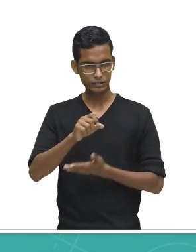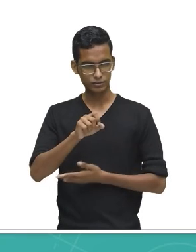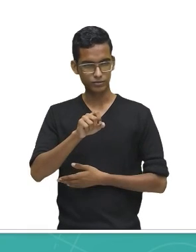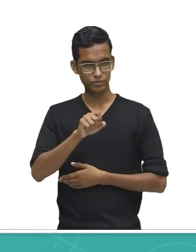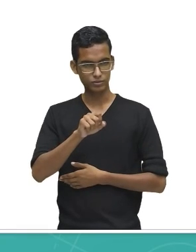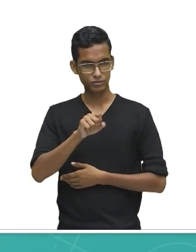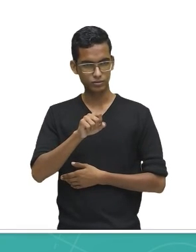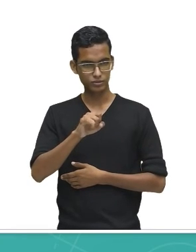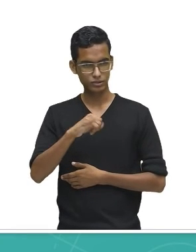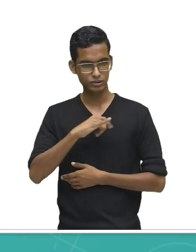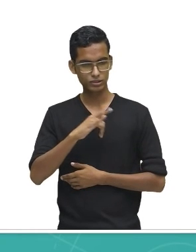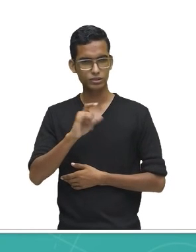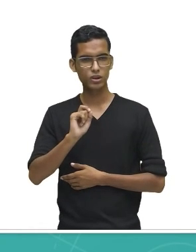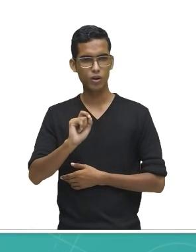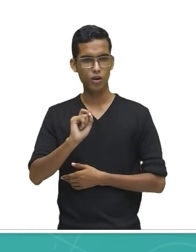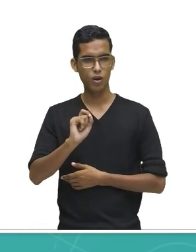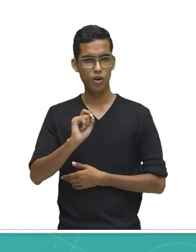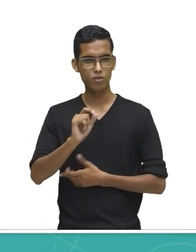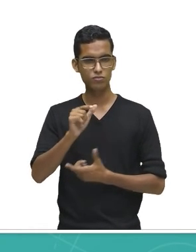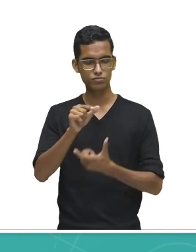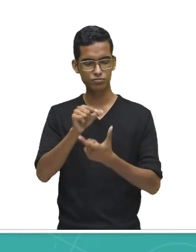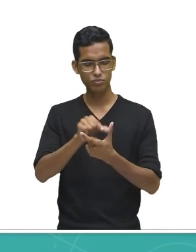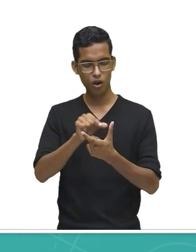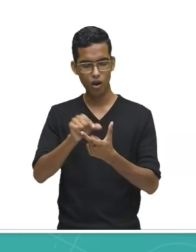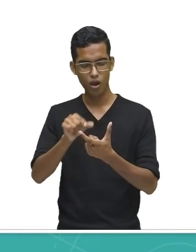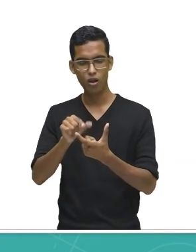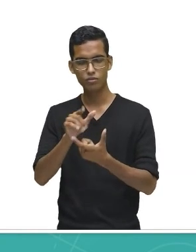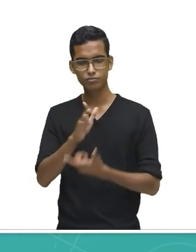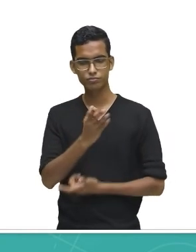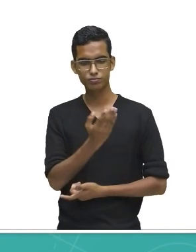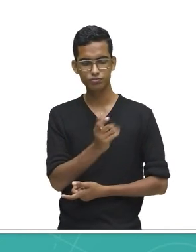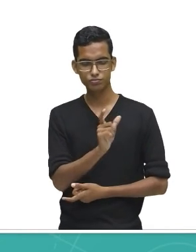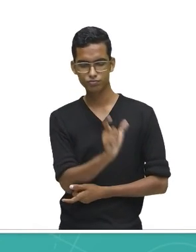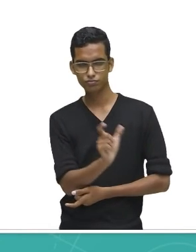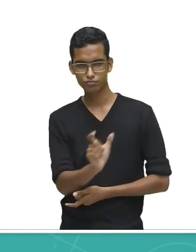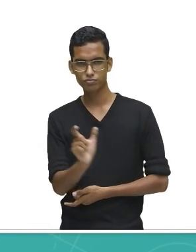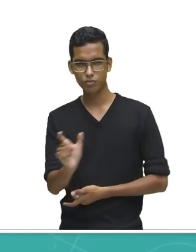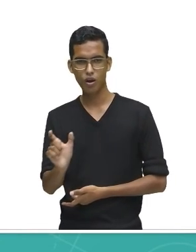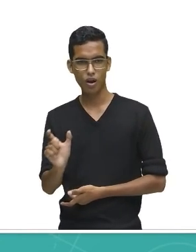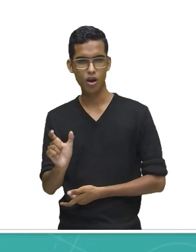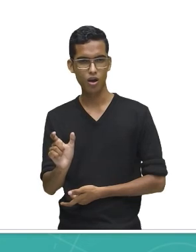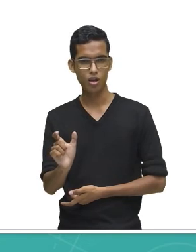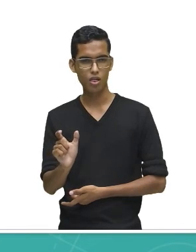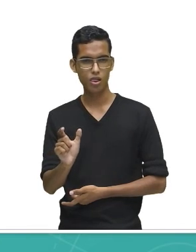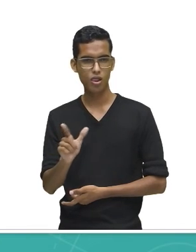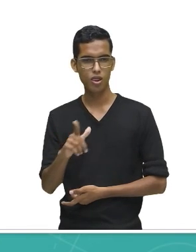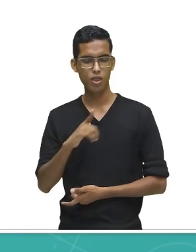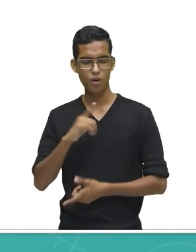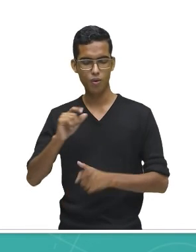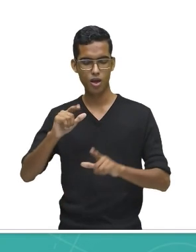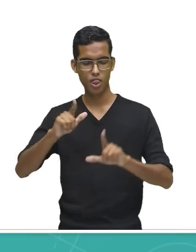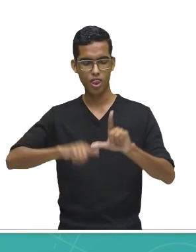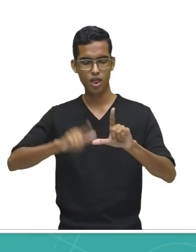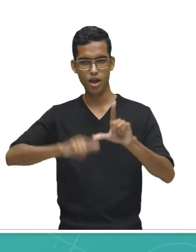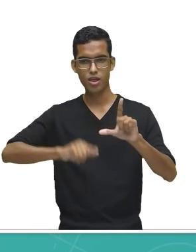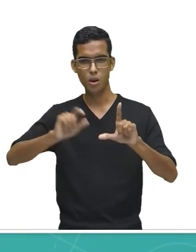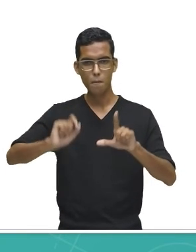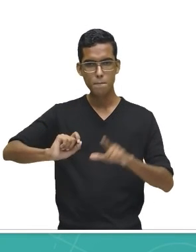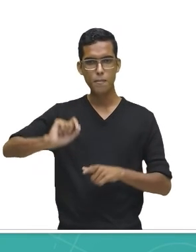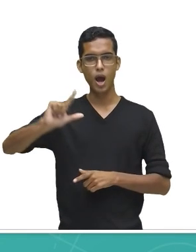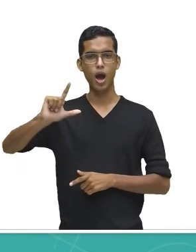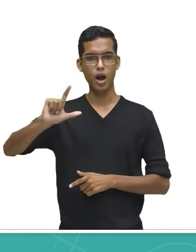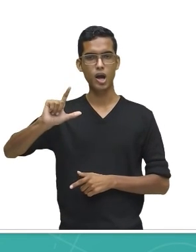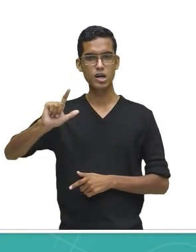as sílabas tônicas propostas são representadas por letra maiúscula destacadas, elas estão, né,